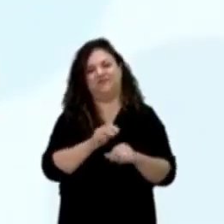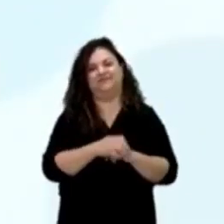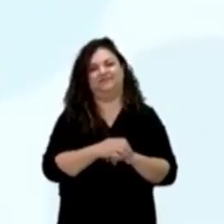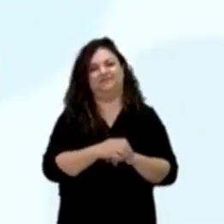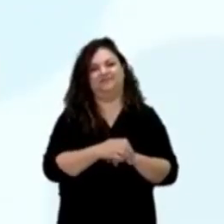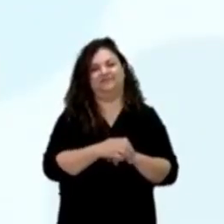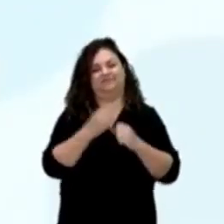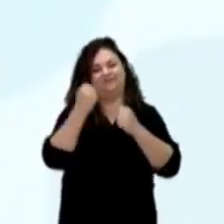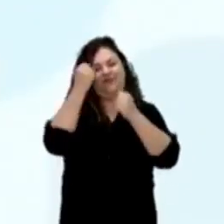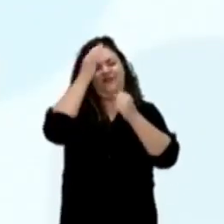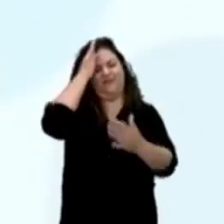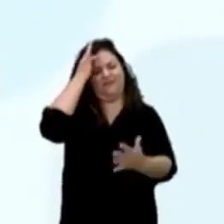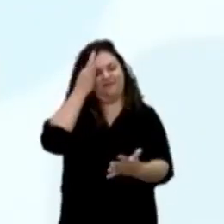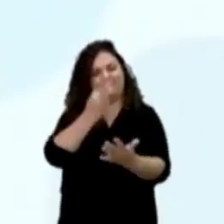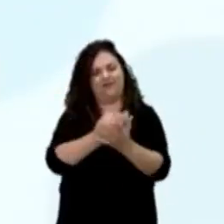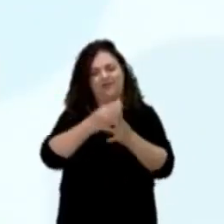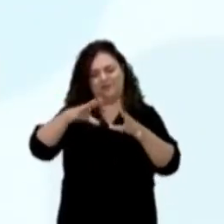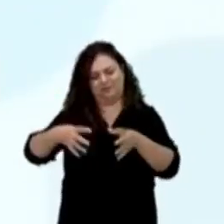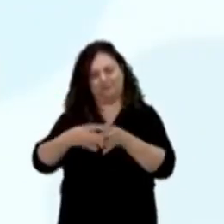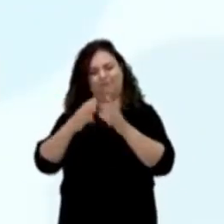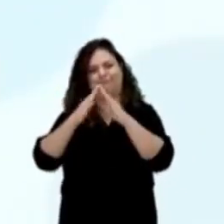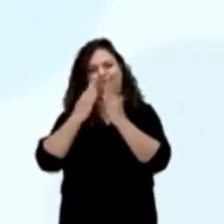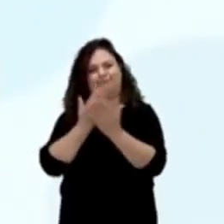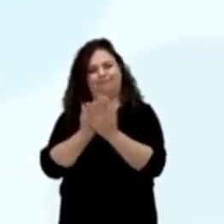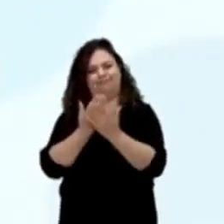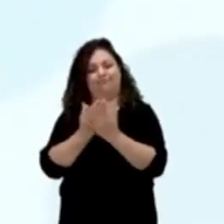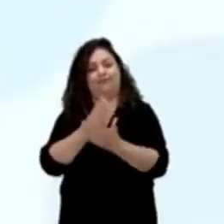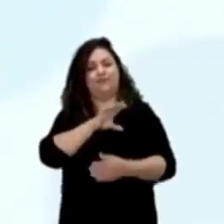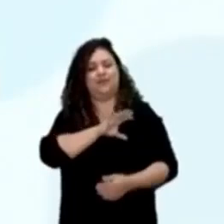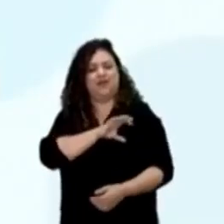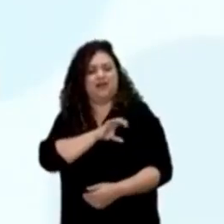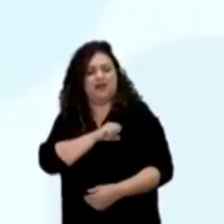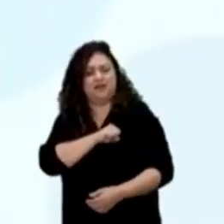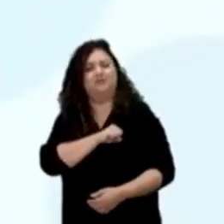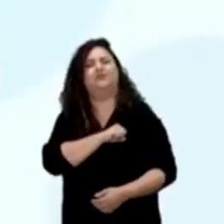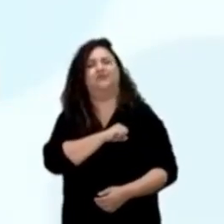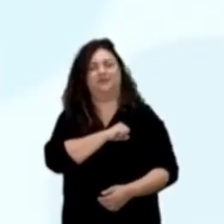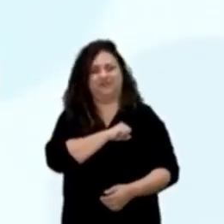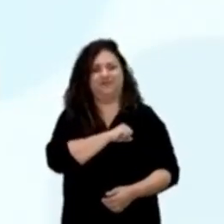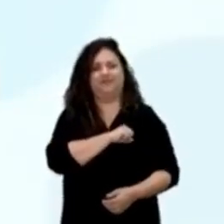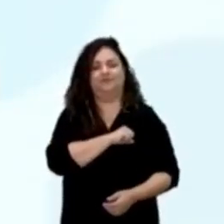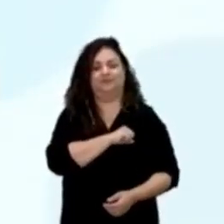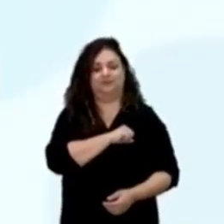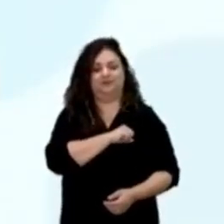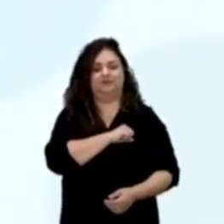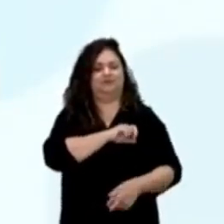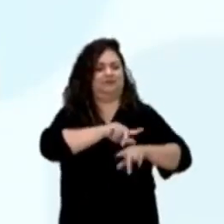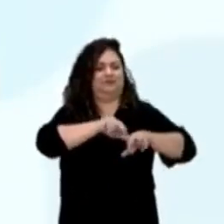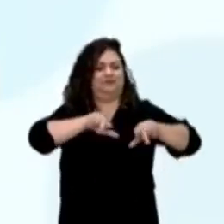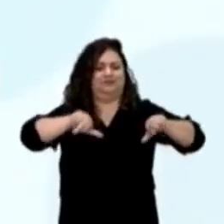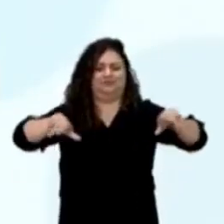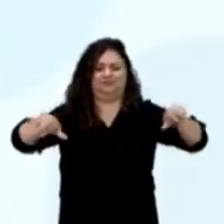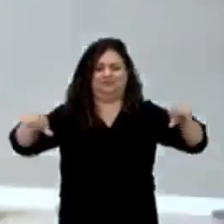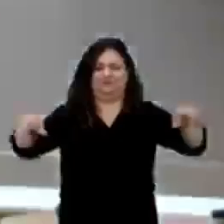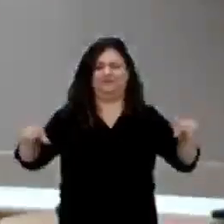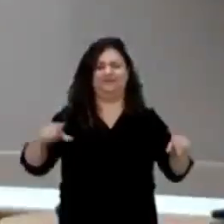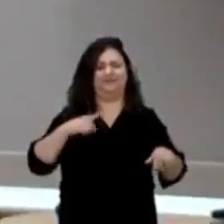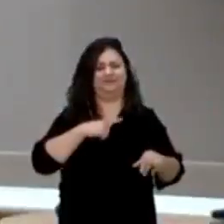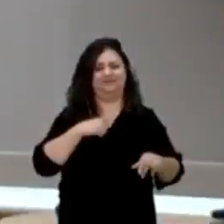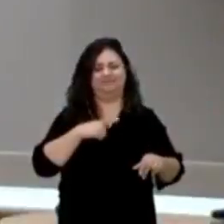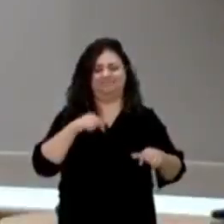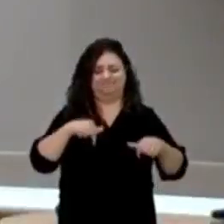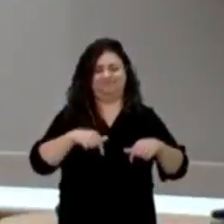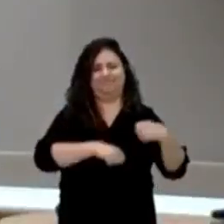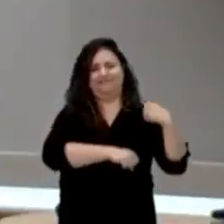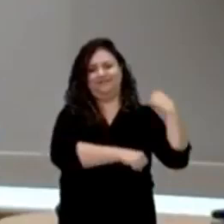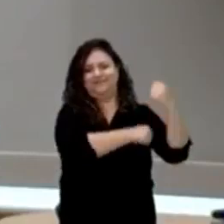força, a fé, a comunidade escolar, o amor, né? E muitas outras coisas que esse